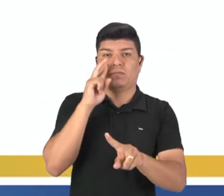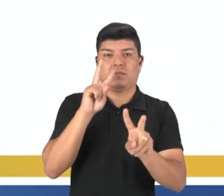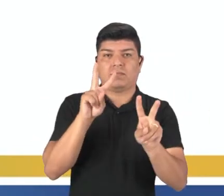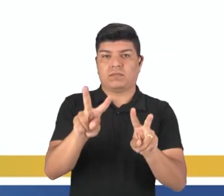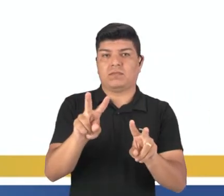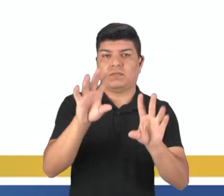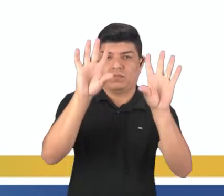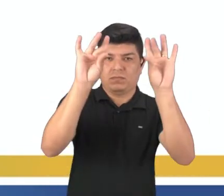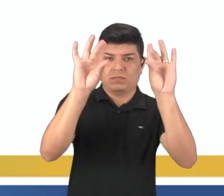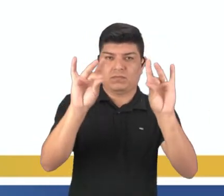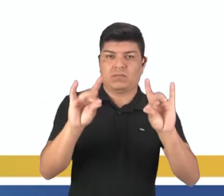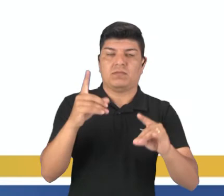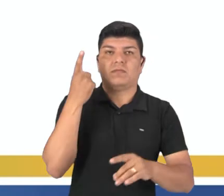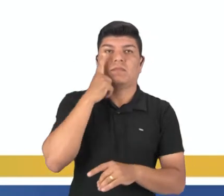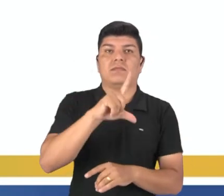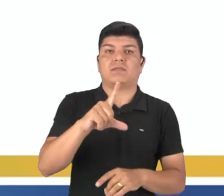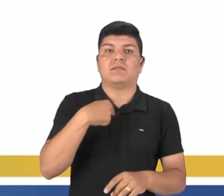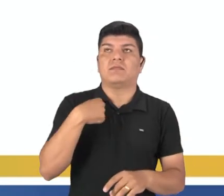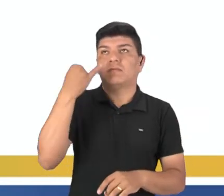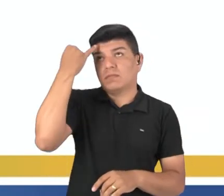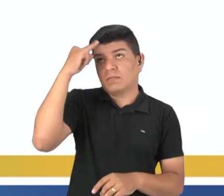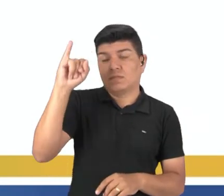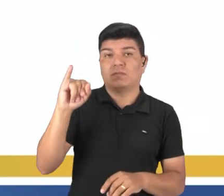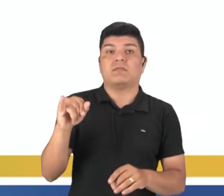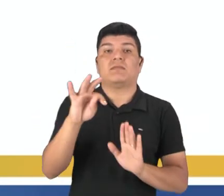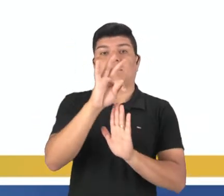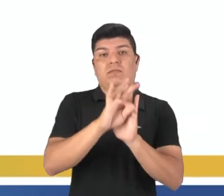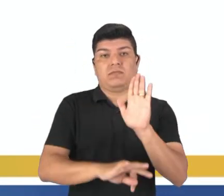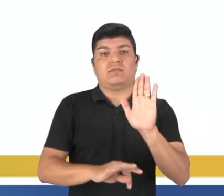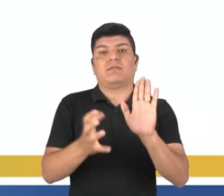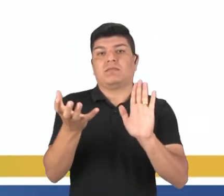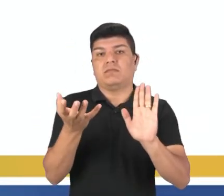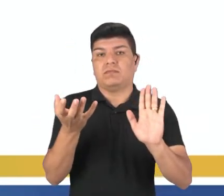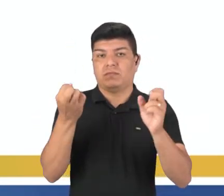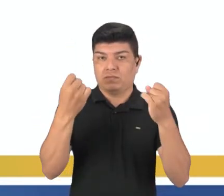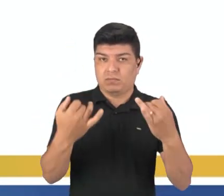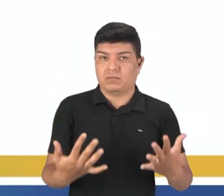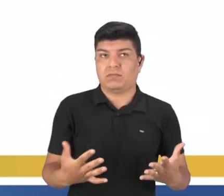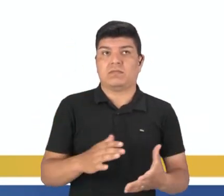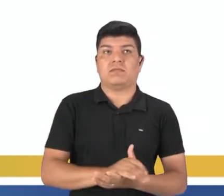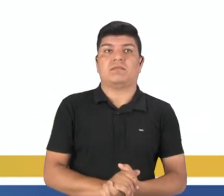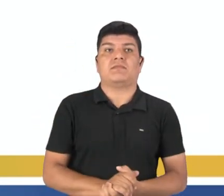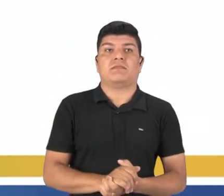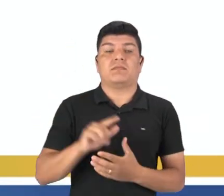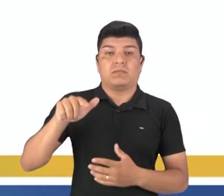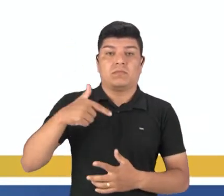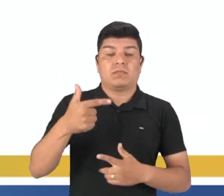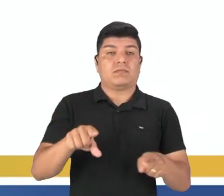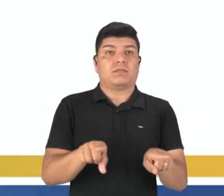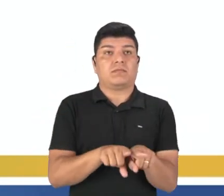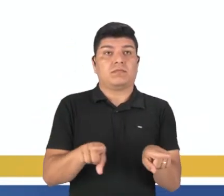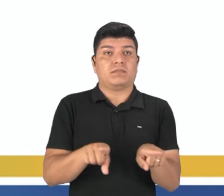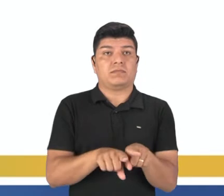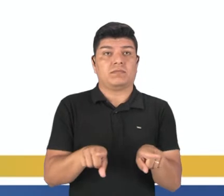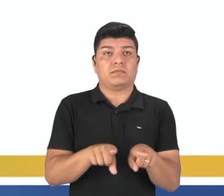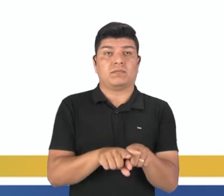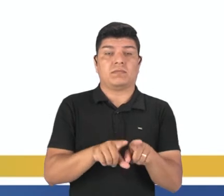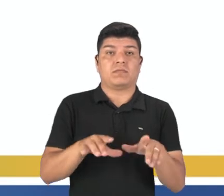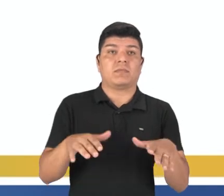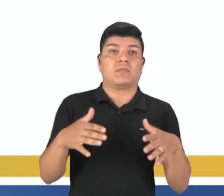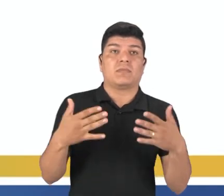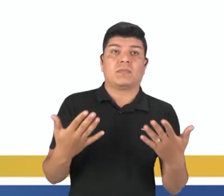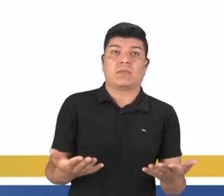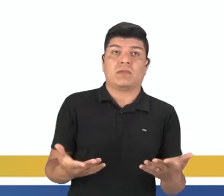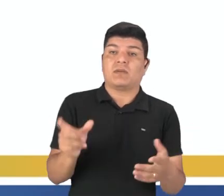olhando para esses detalhes a gente consegue fazer uma ideia do que o texto quer dizer e outra coisa importante também são o Stitch